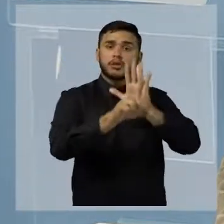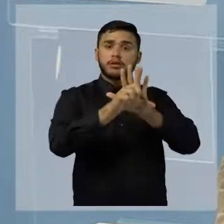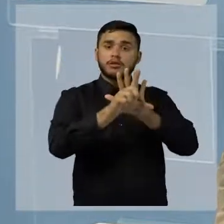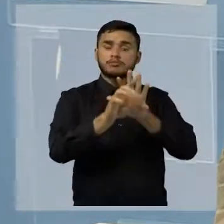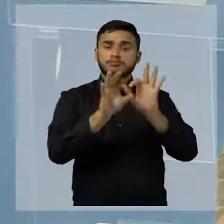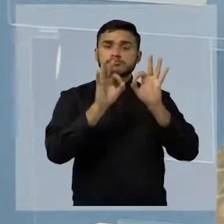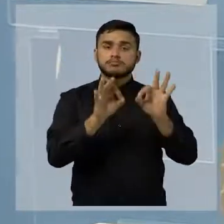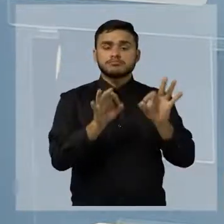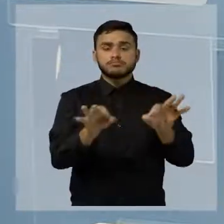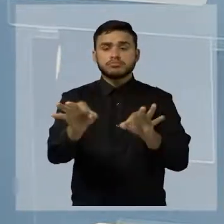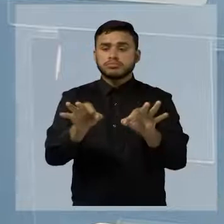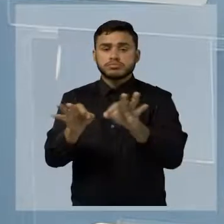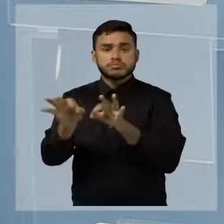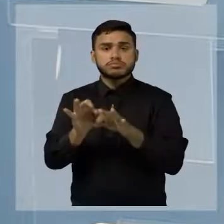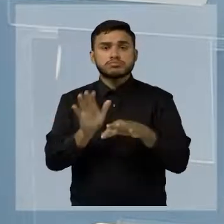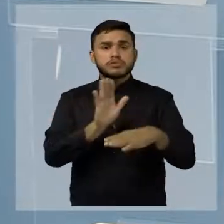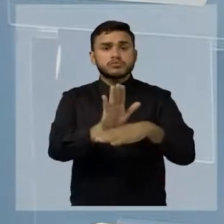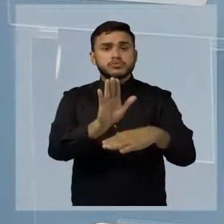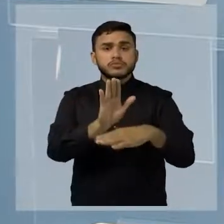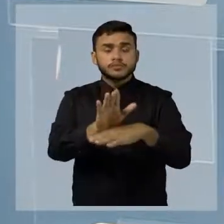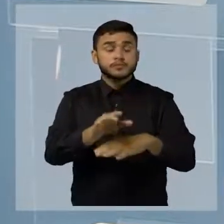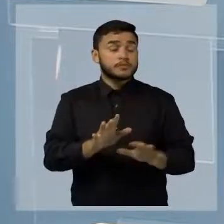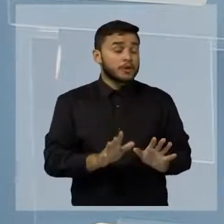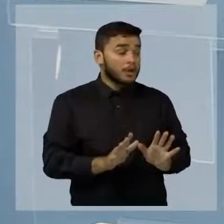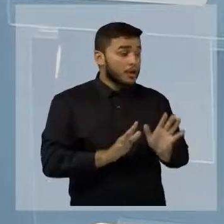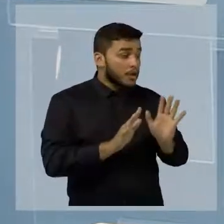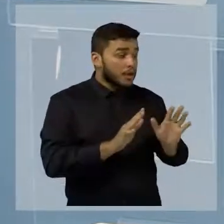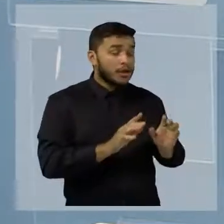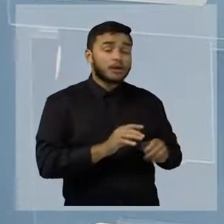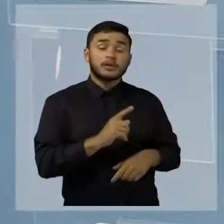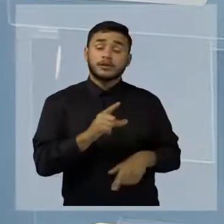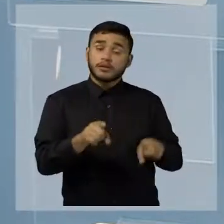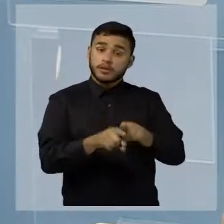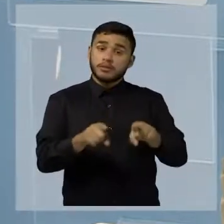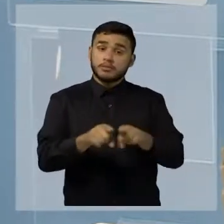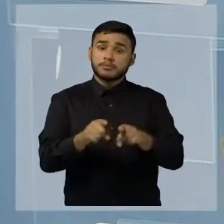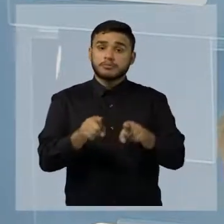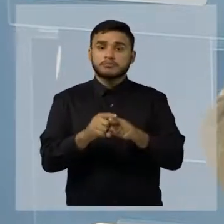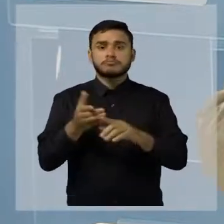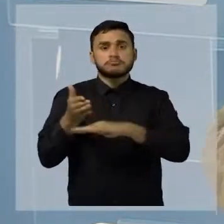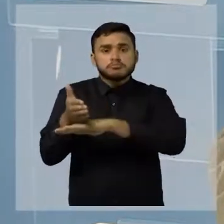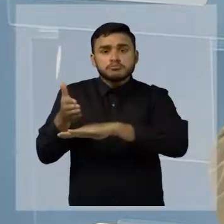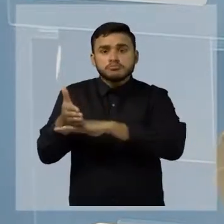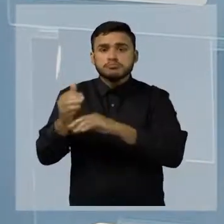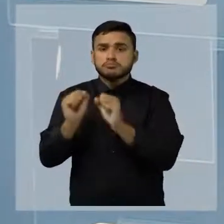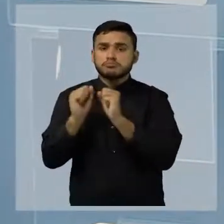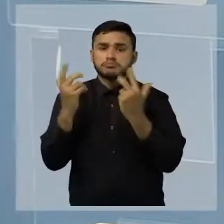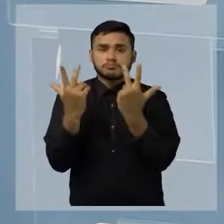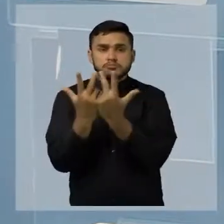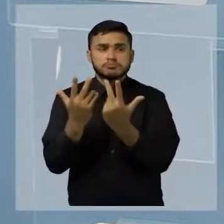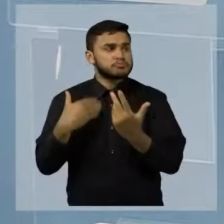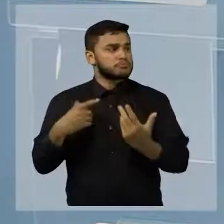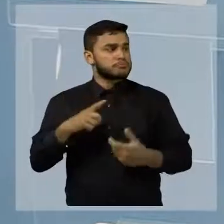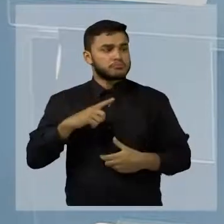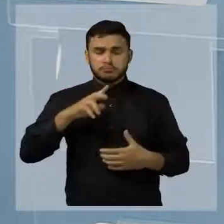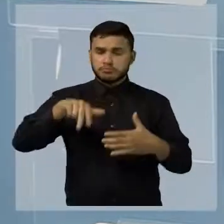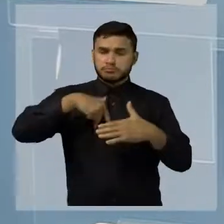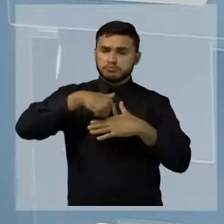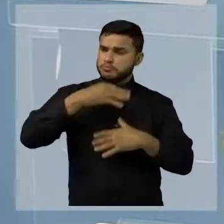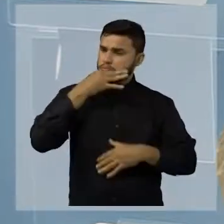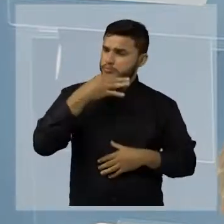na cidade e também está falando na tribuna, está pedindo ali uma parte, sempre manifestando uma